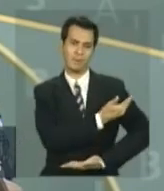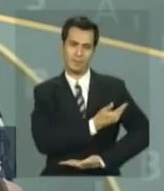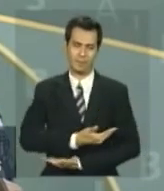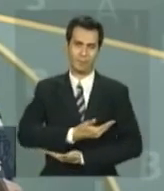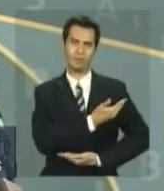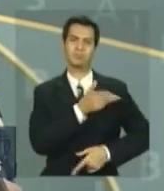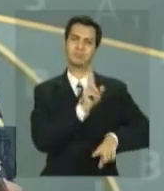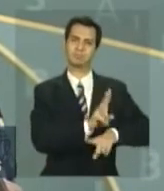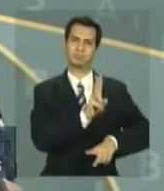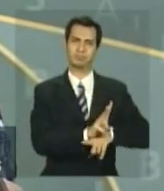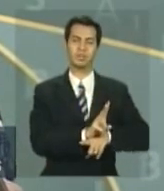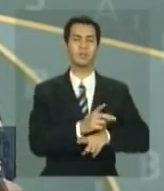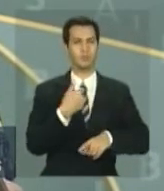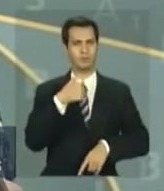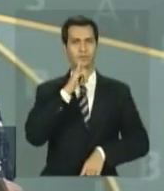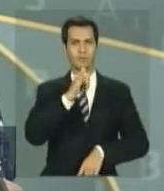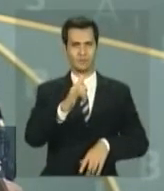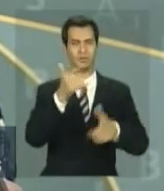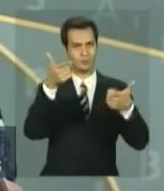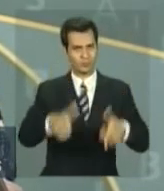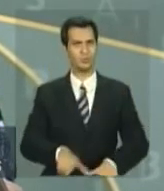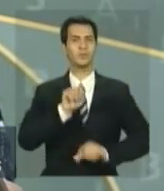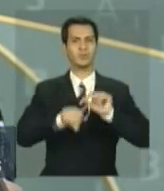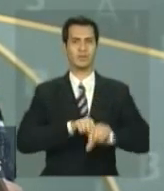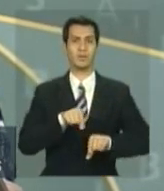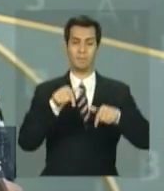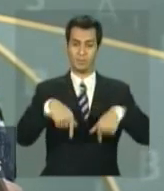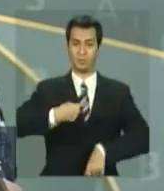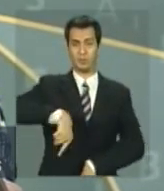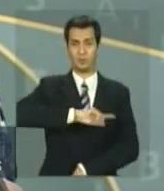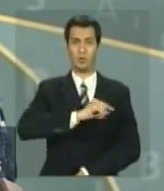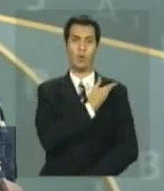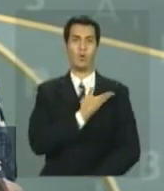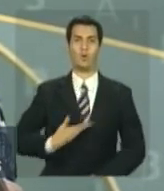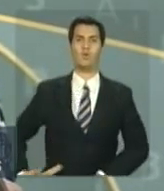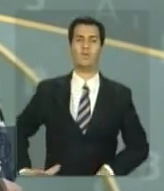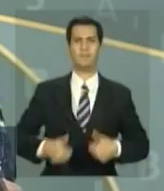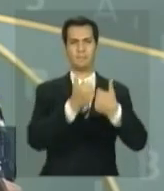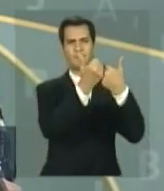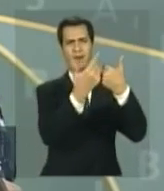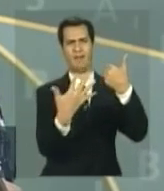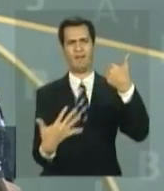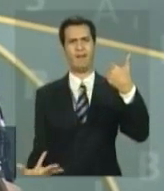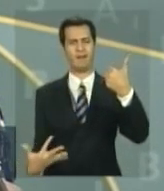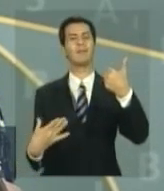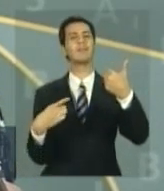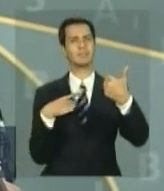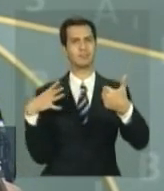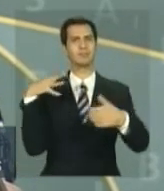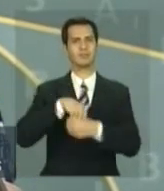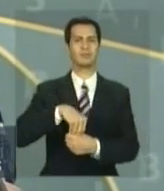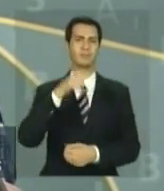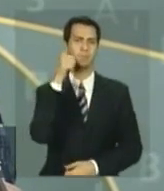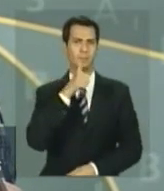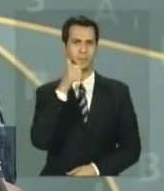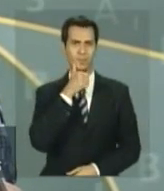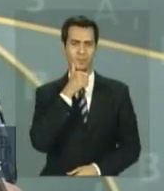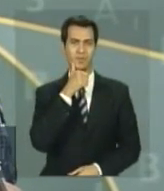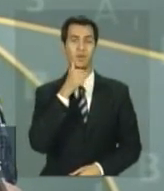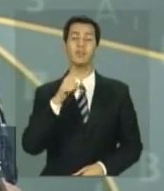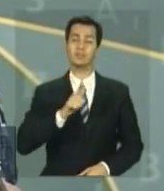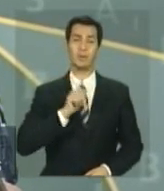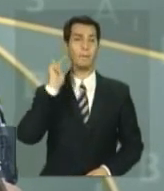esse governo é feminino, porque tem políticas de proteção às mulheres, porque tem 10 ministras